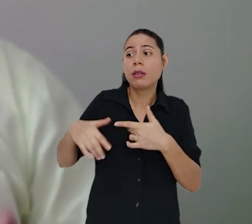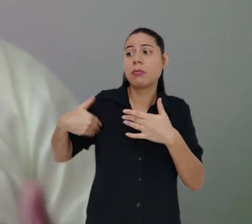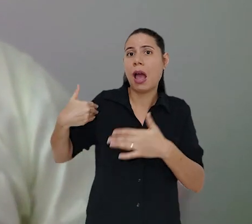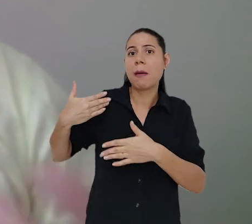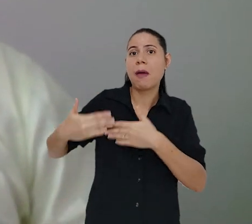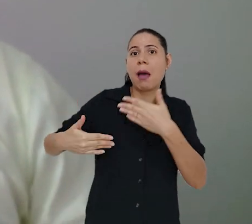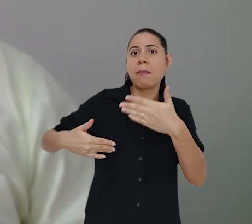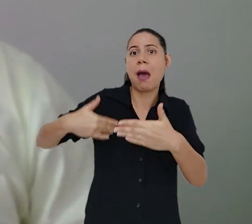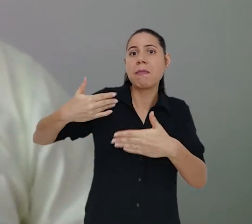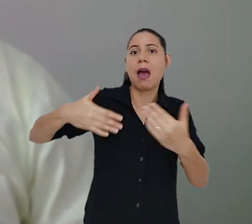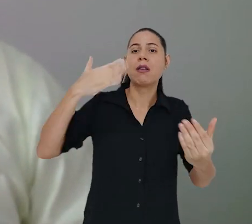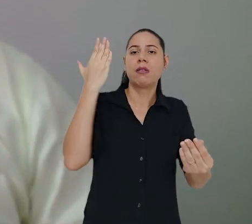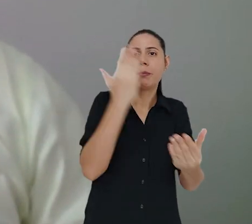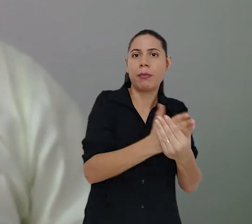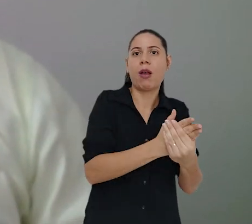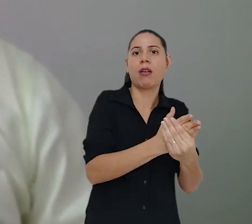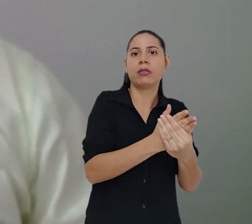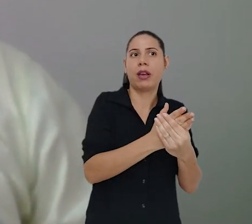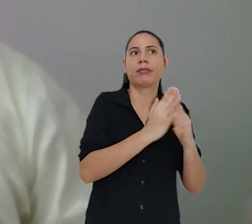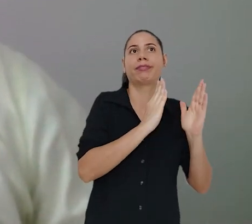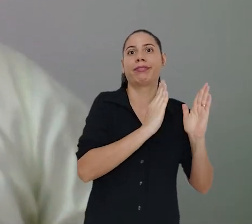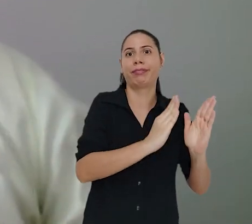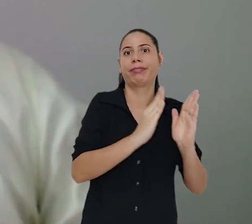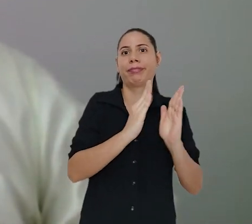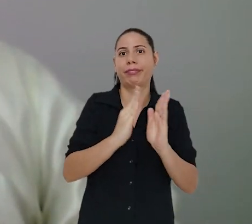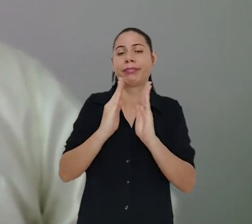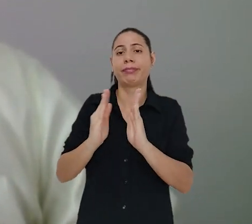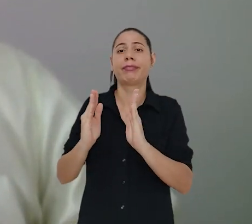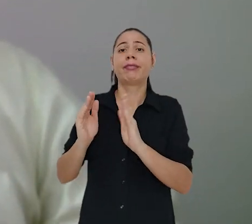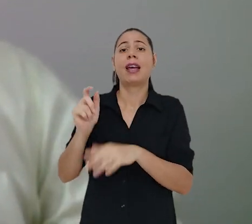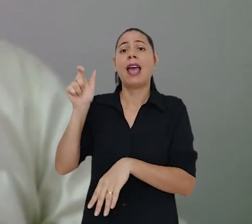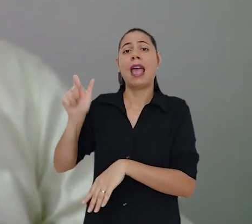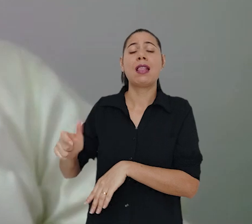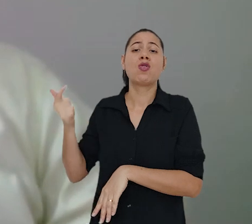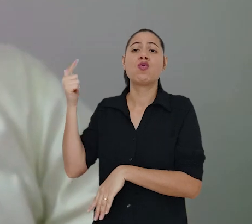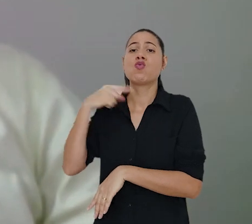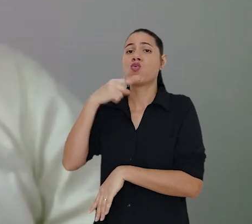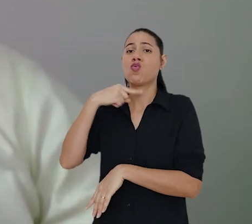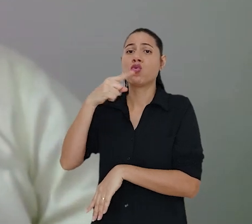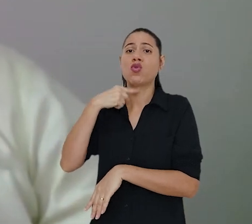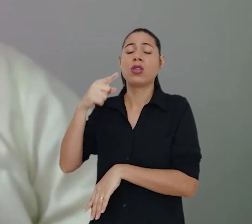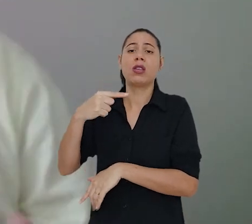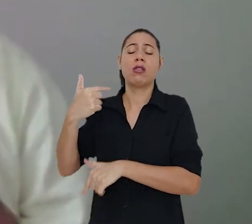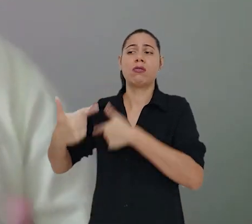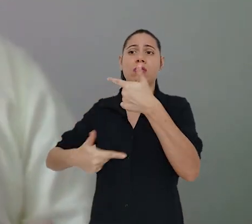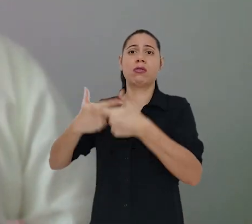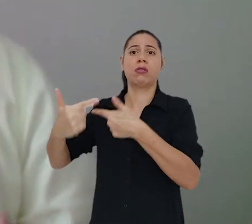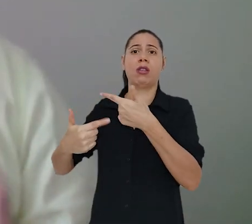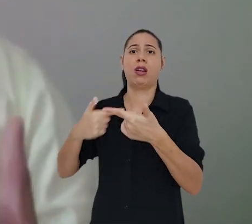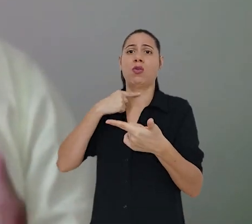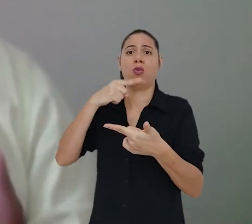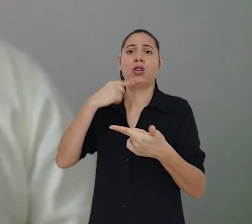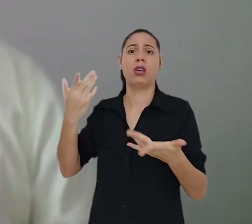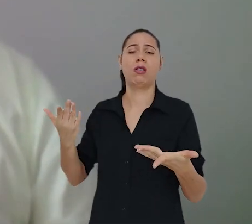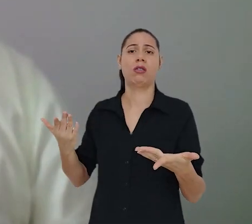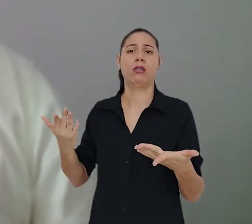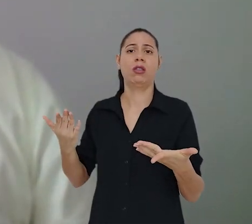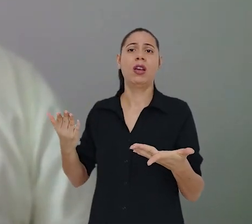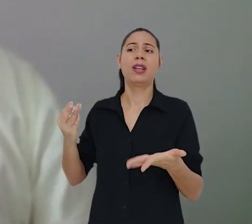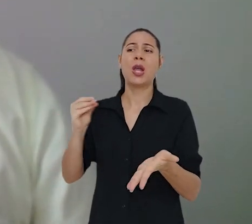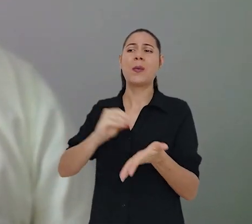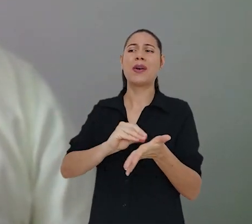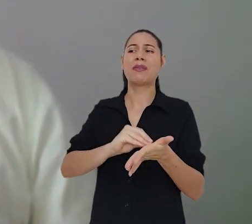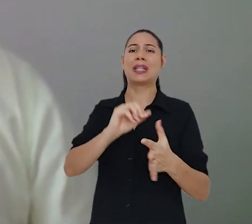até que esse processo chegasse nesse ponto, isso cerceou ela de exercer a função que ela tinha sido aprovada. Isso gera, acima de tudo, uma